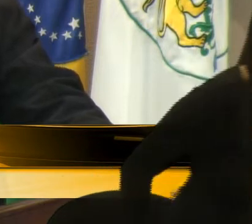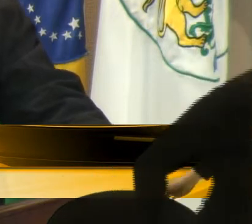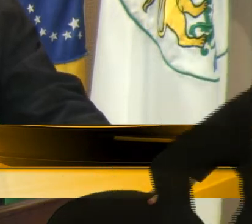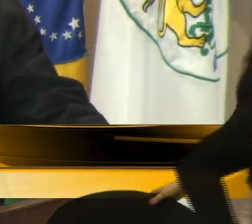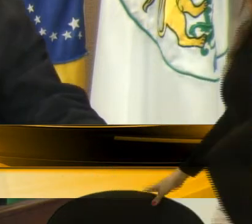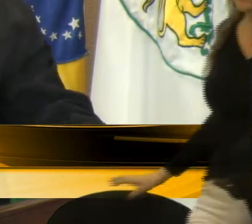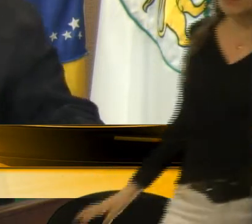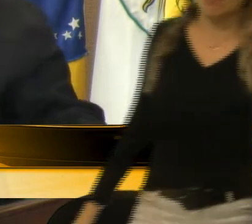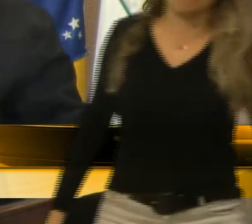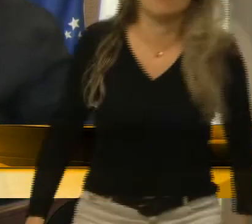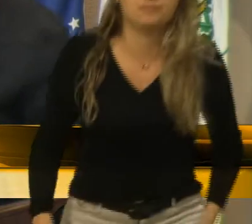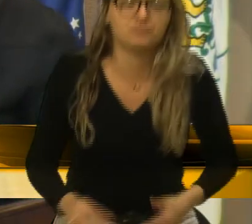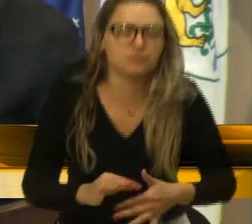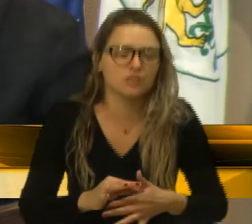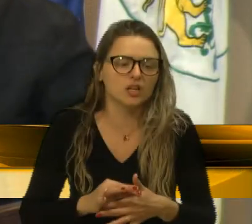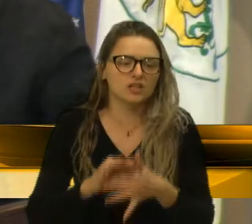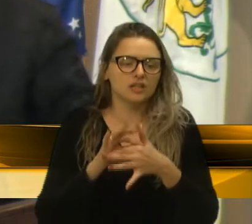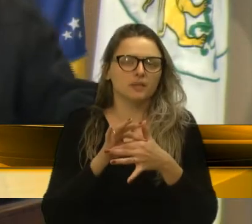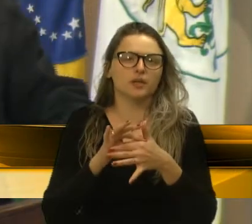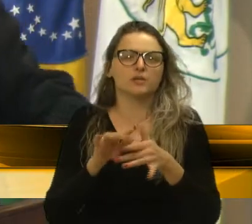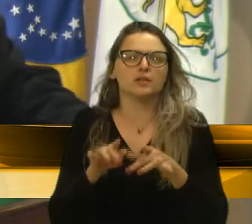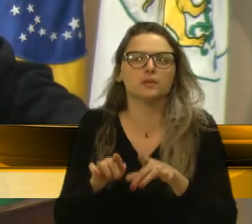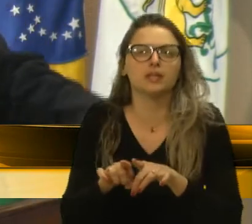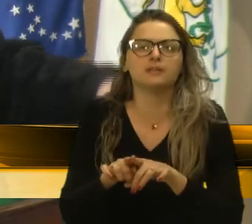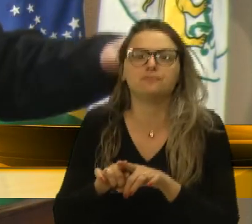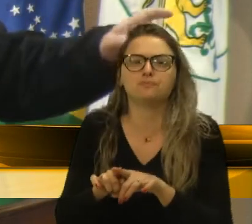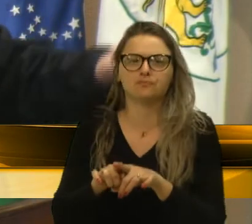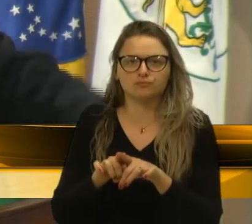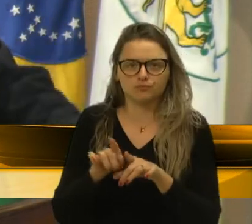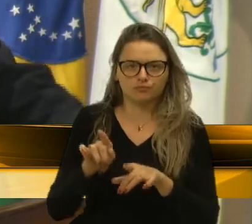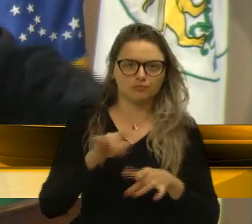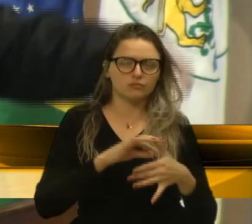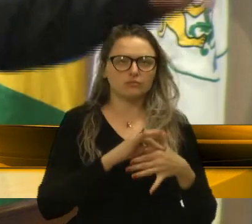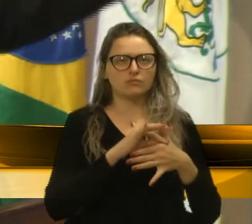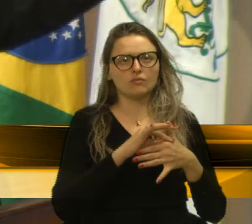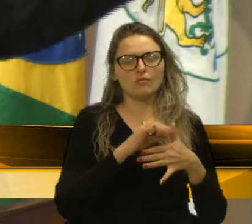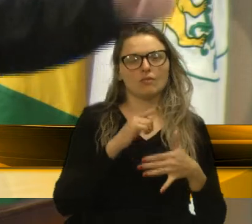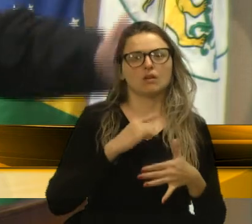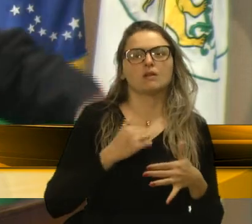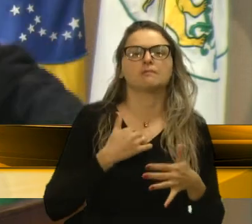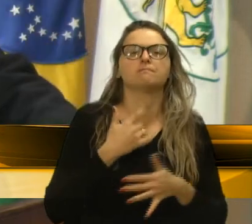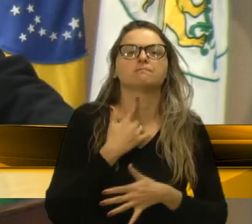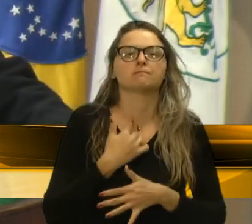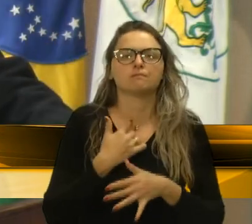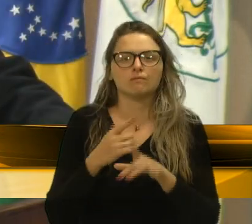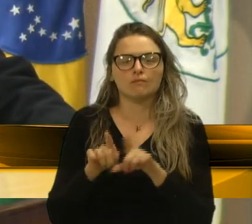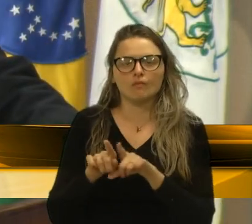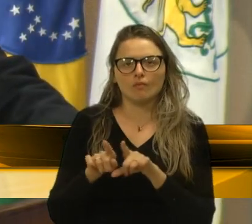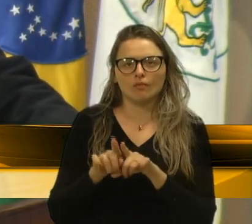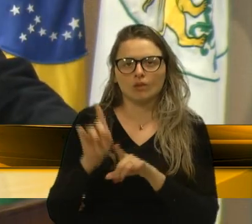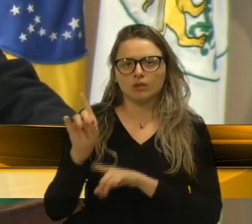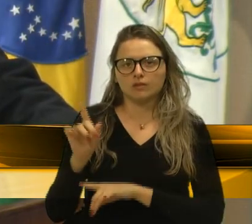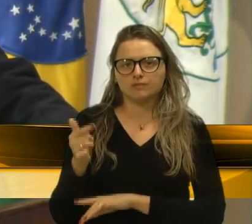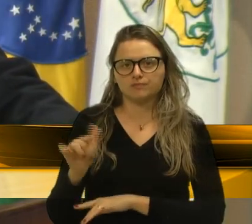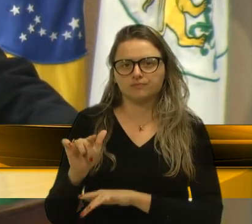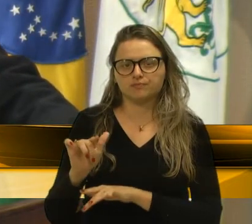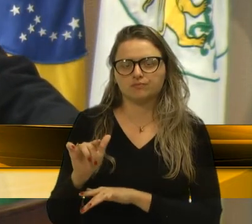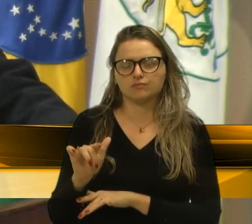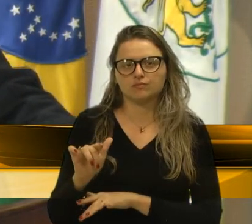Para continuar no assunto. Então, senhor presidente, eu gostaria só de ir passando rapidamente